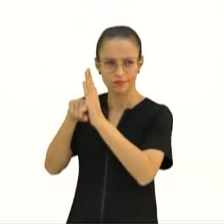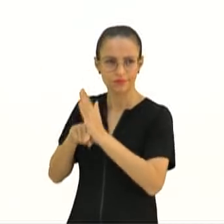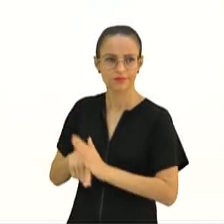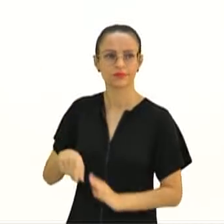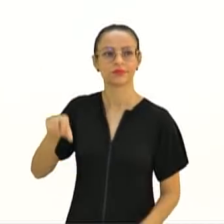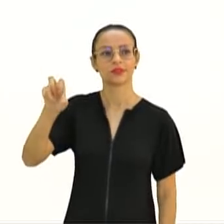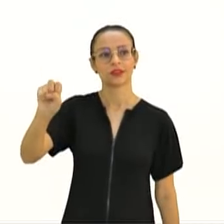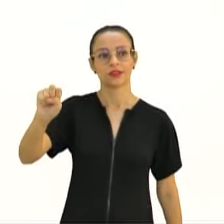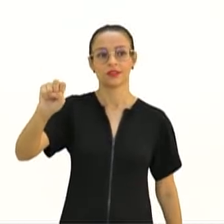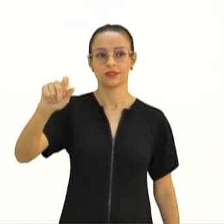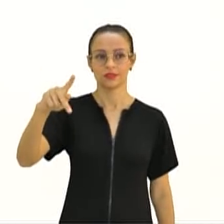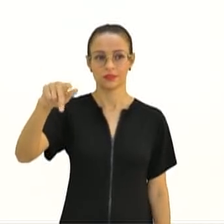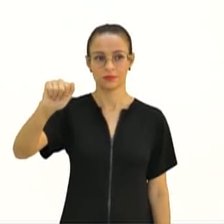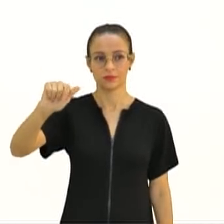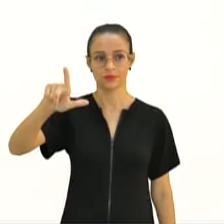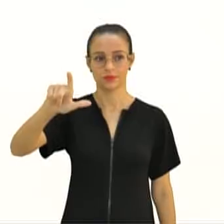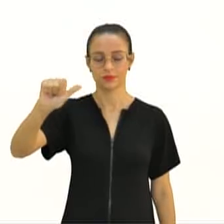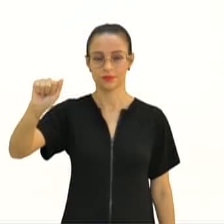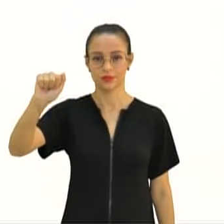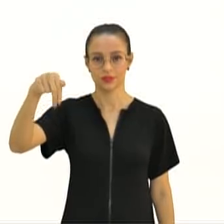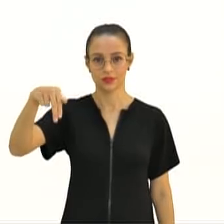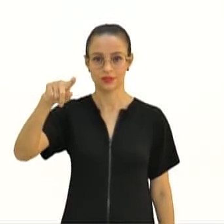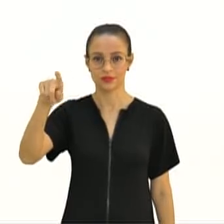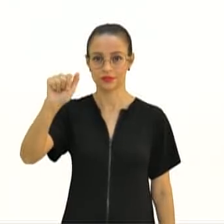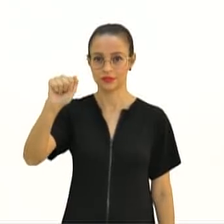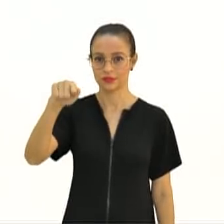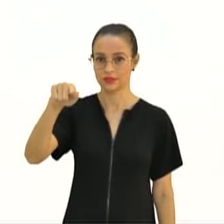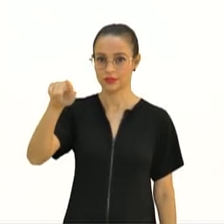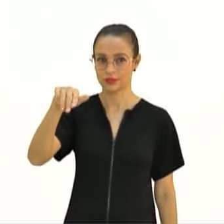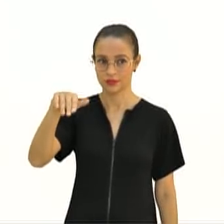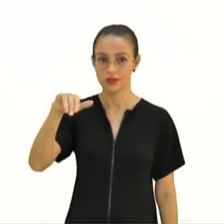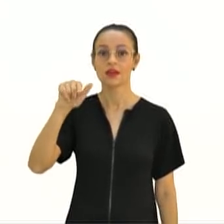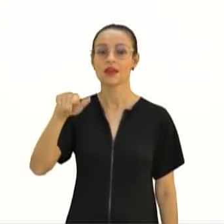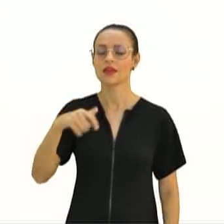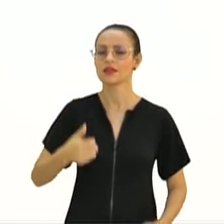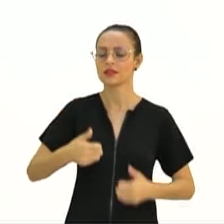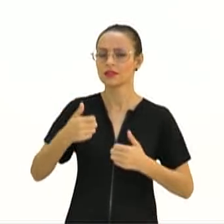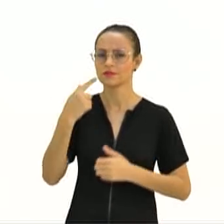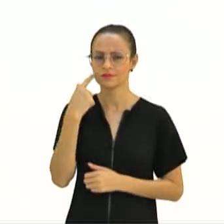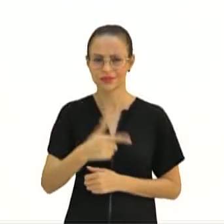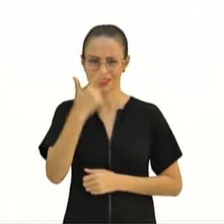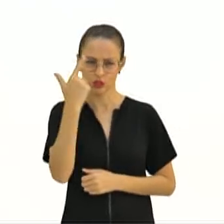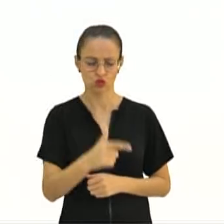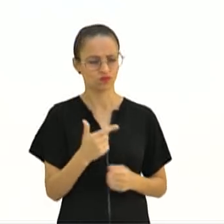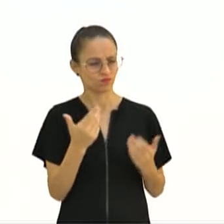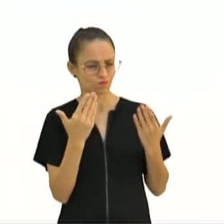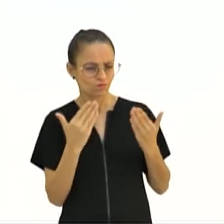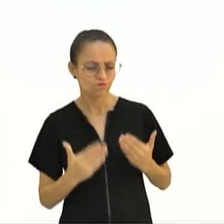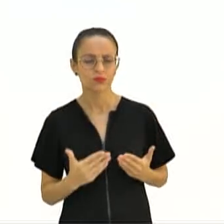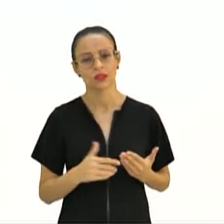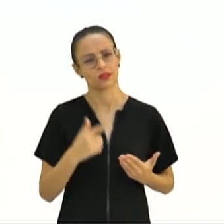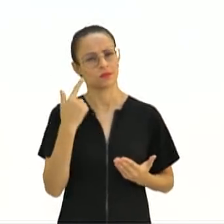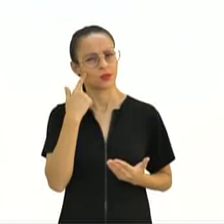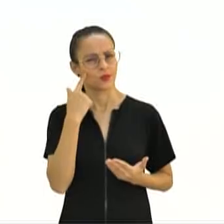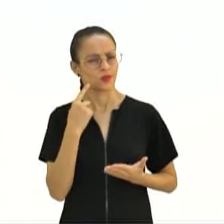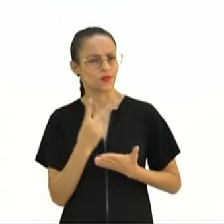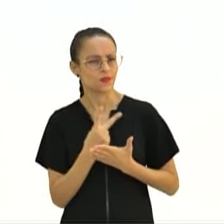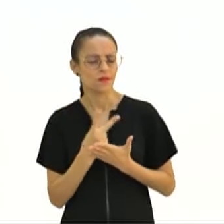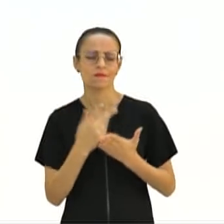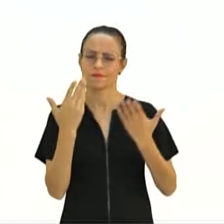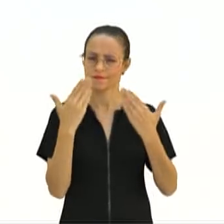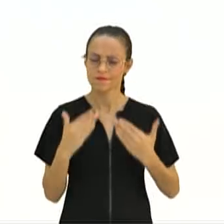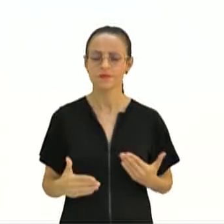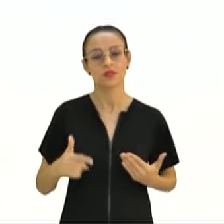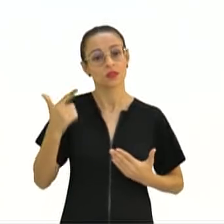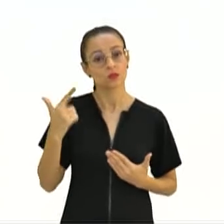Lázaro Spallanzani, que ele refez esse experimento. Então, ele retomou esse experimento de Needham, alguma coisa estaria errada ali, né, que precisaria ser analisado,